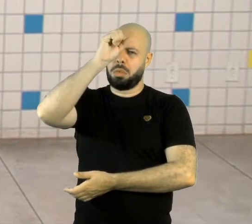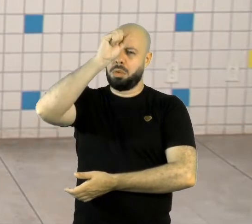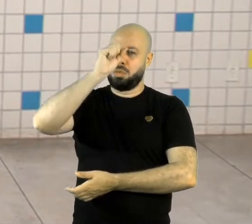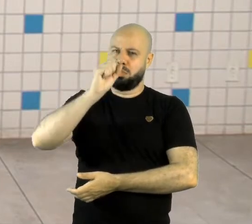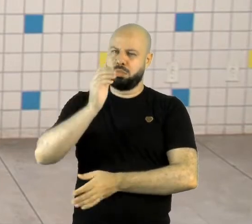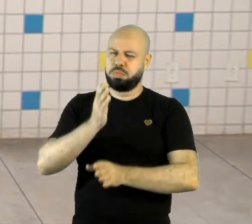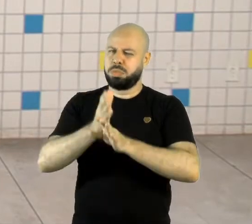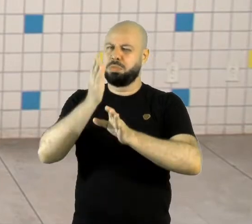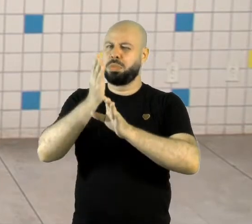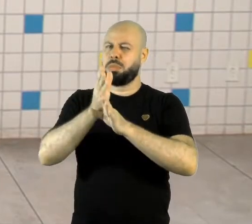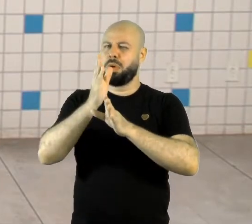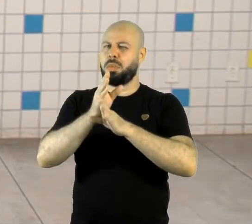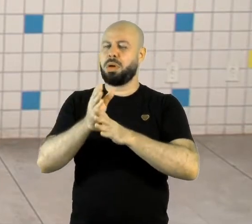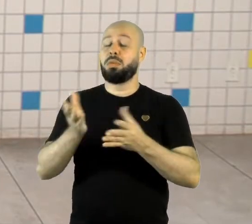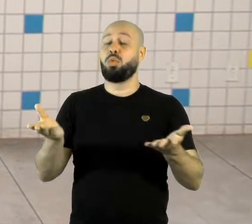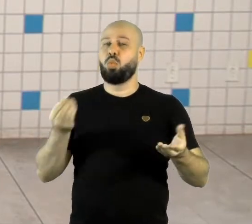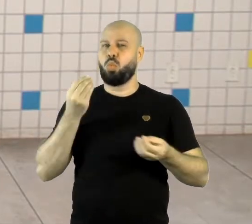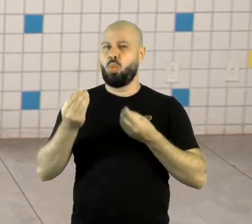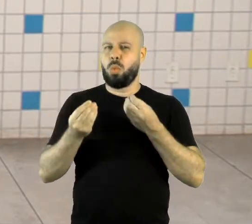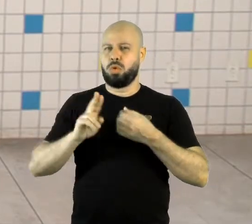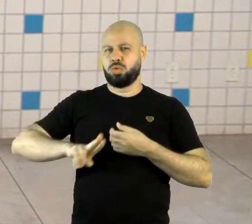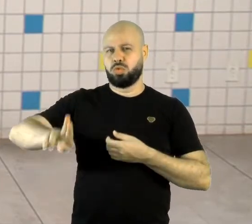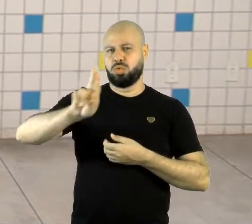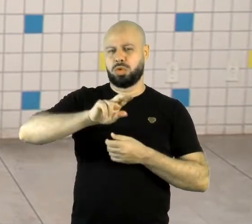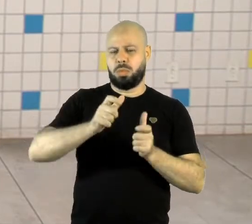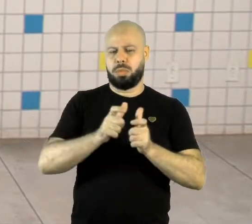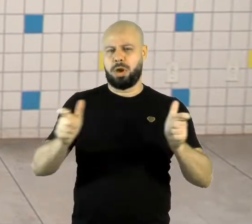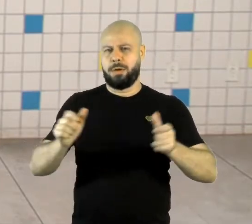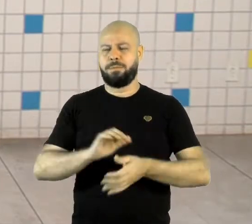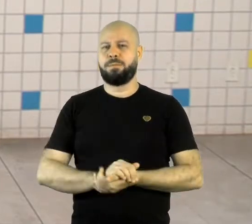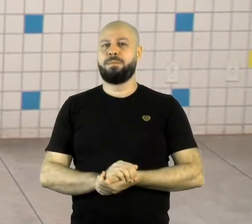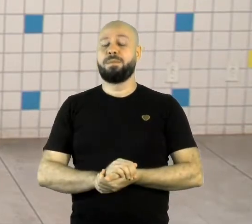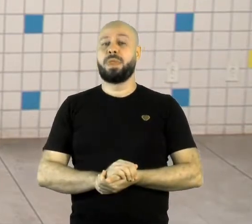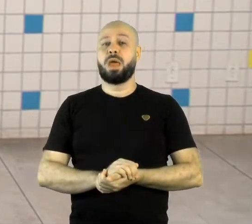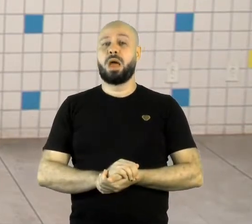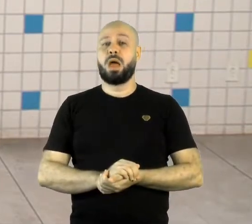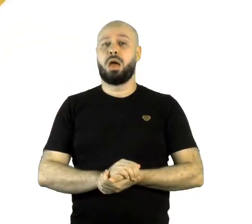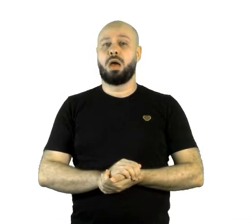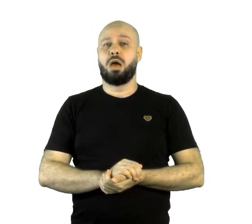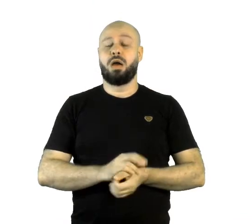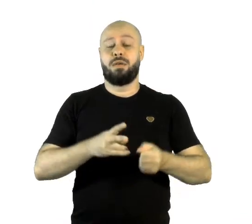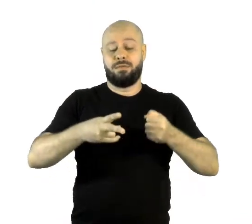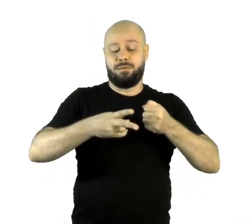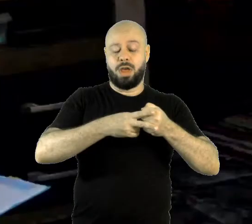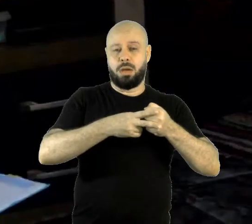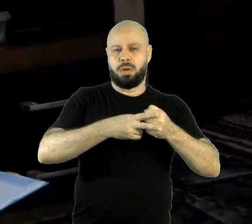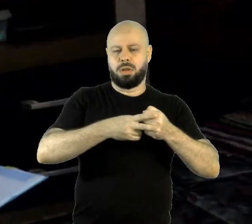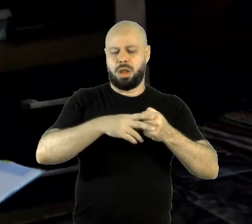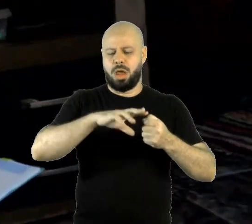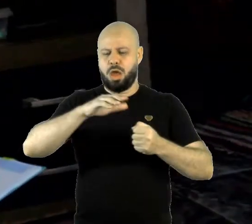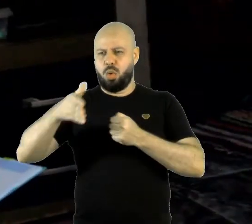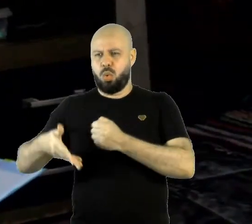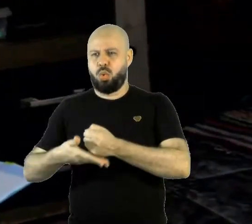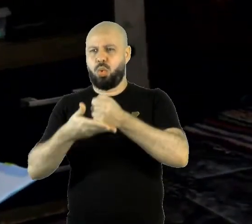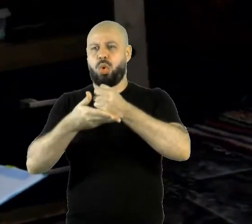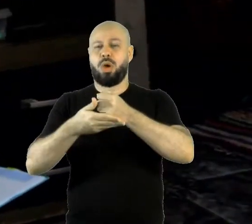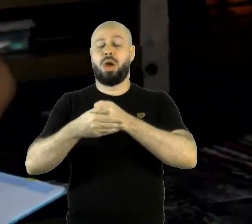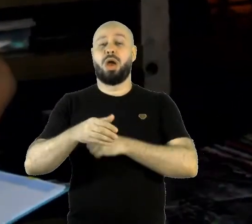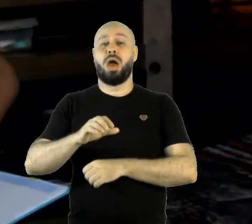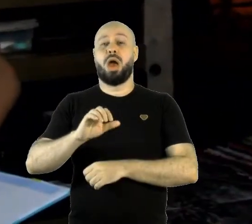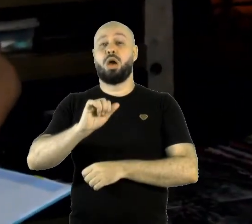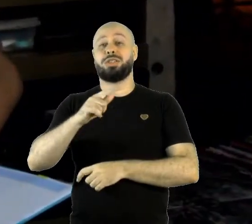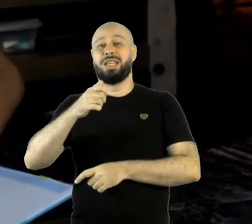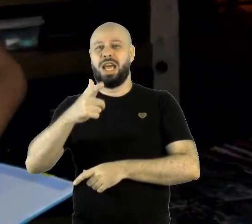descobrir e usá-lo mais vezes. Eu estou falando do auxiliar do. Hello, teacher